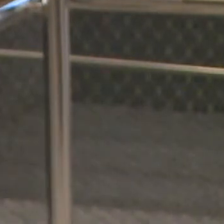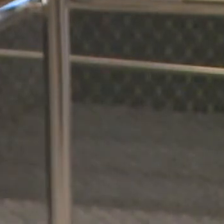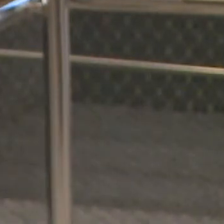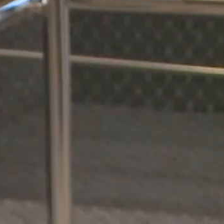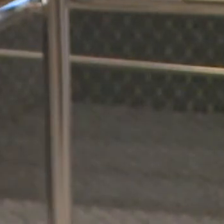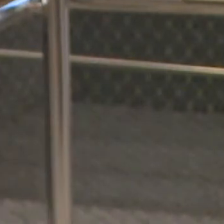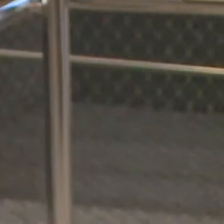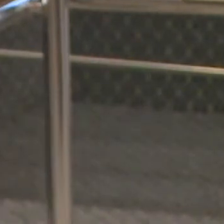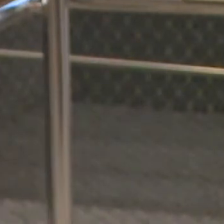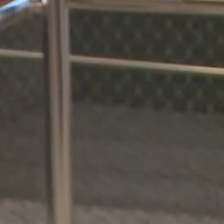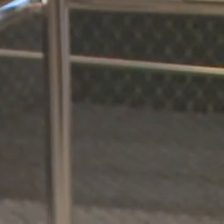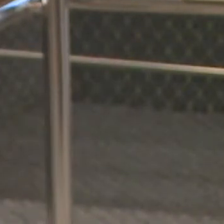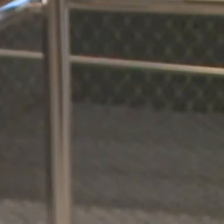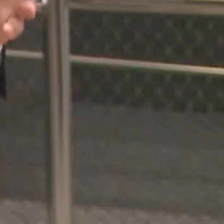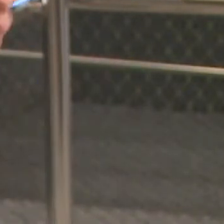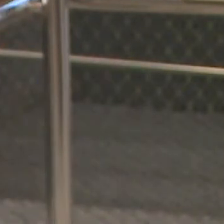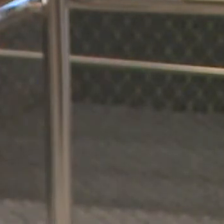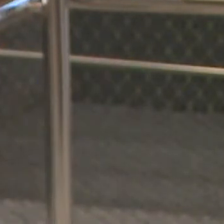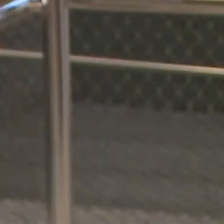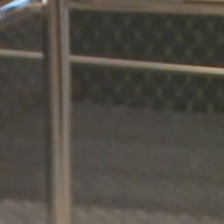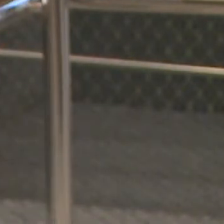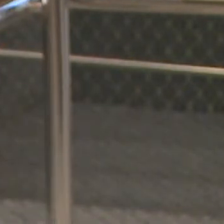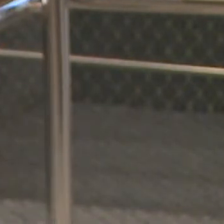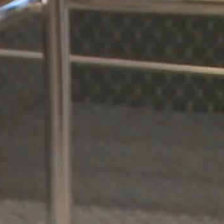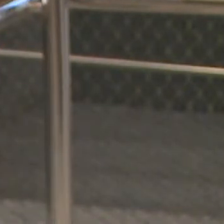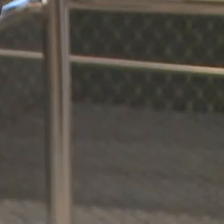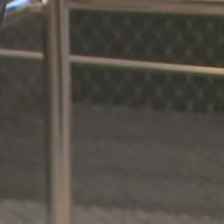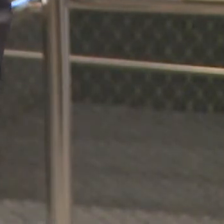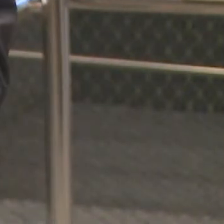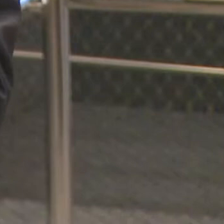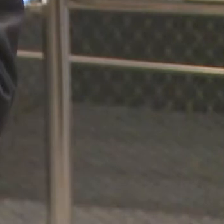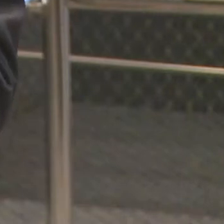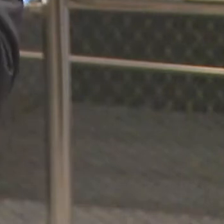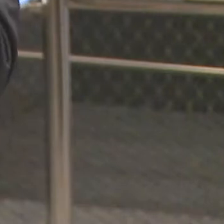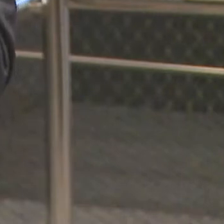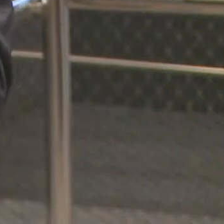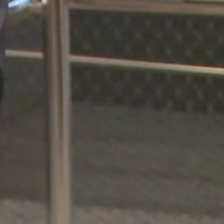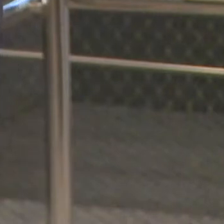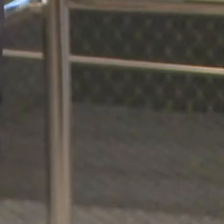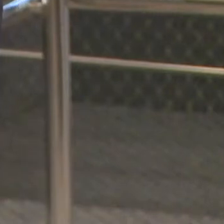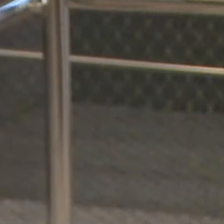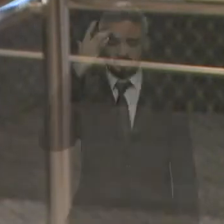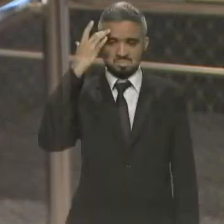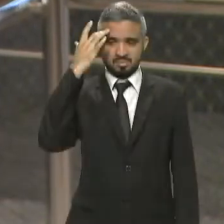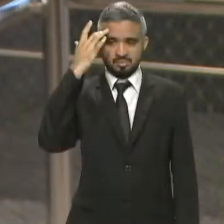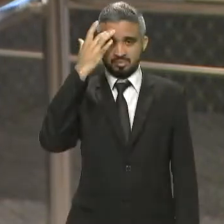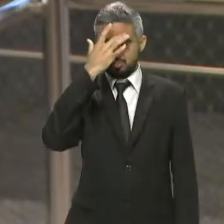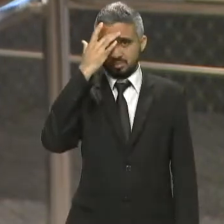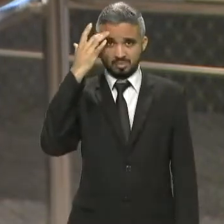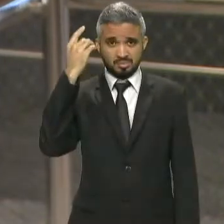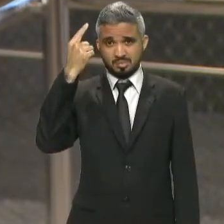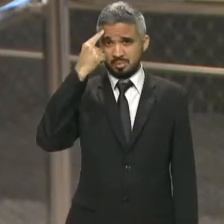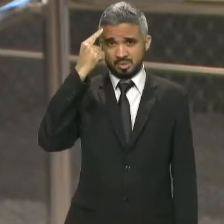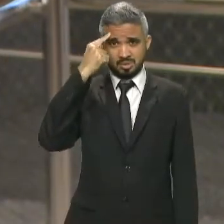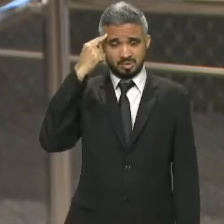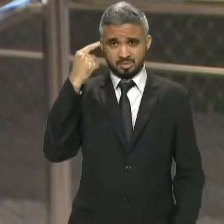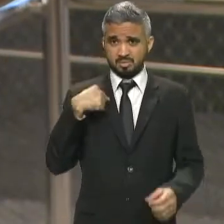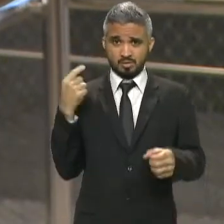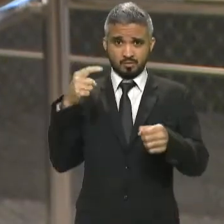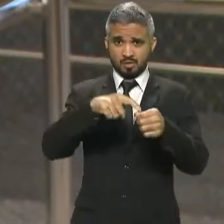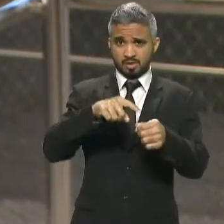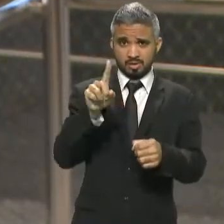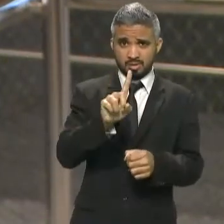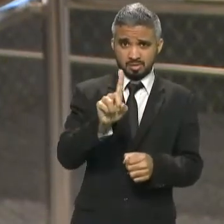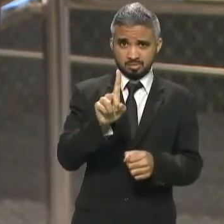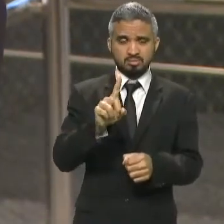que não acreditavam na volta de nossa candidatura, eu digo, não voltamos, sempre estivemos candidatos. Quando eu me